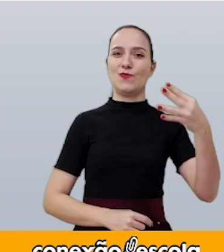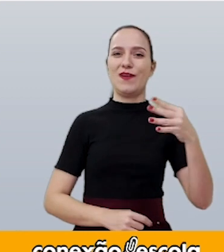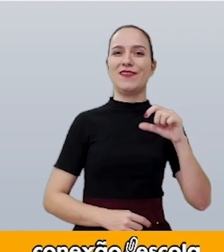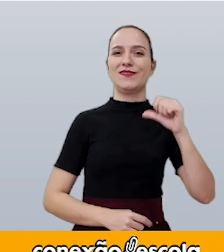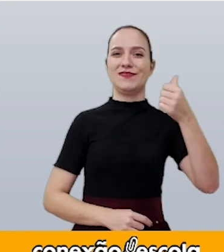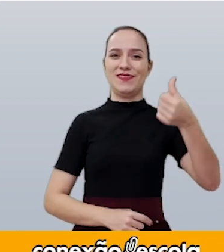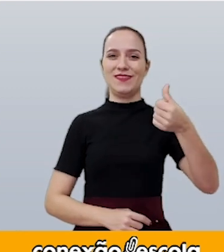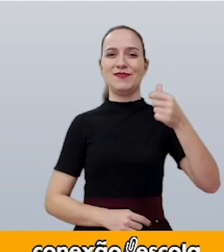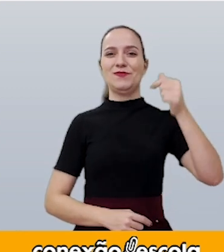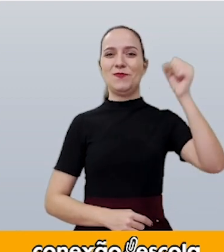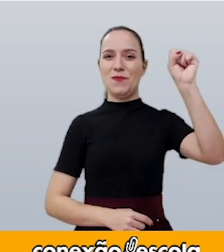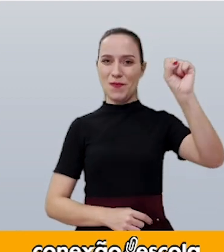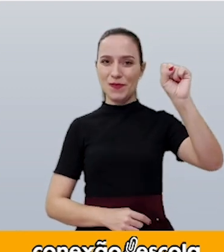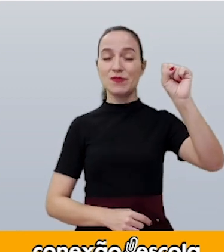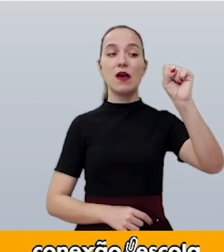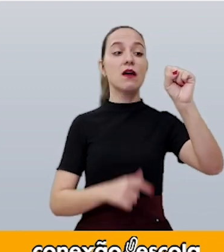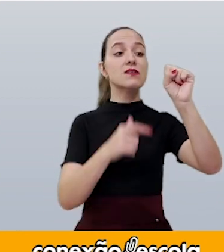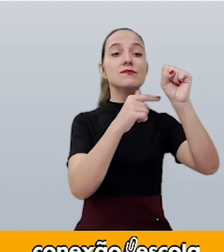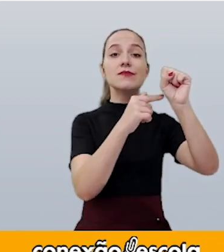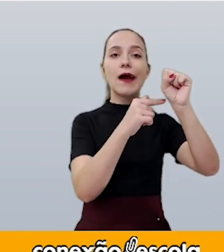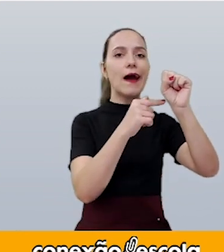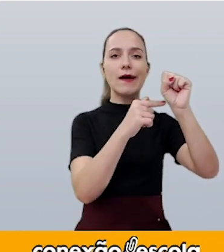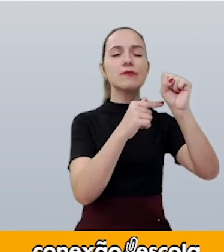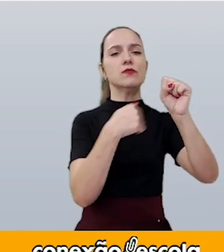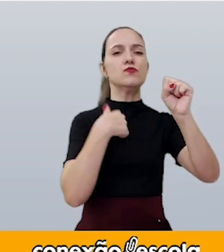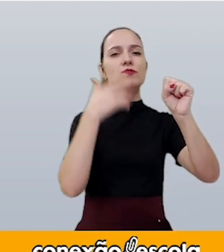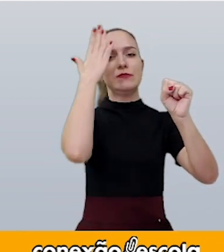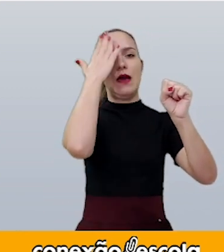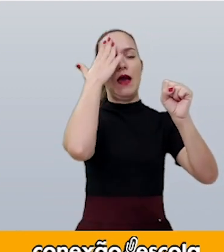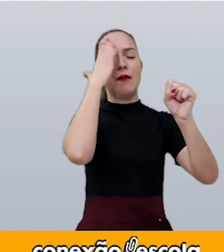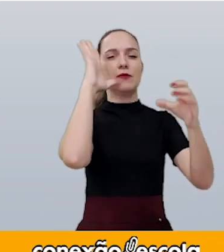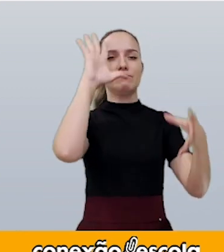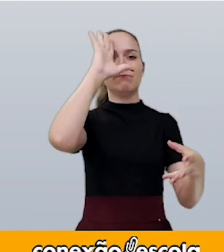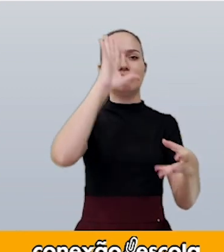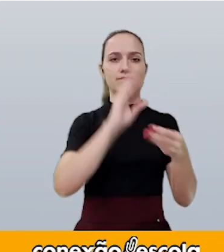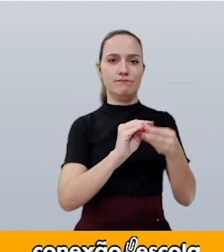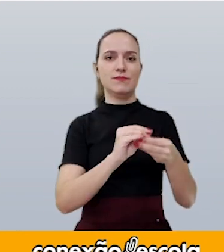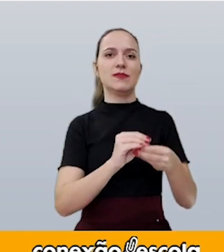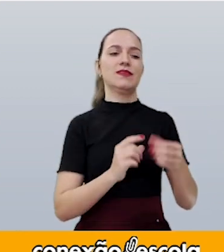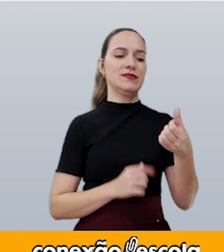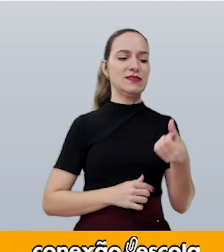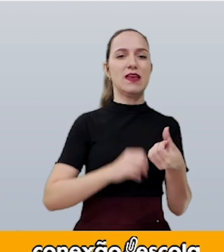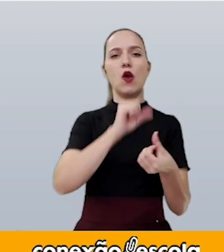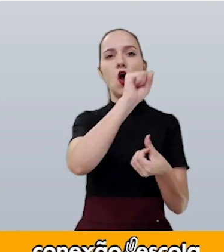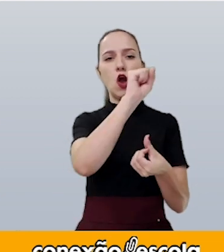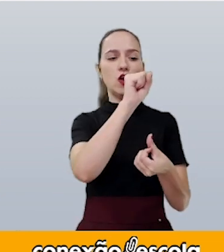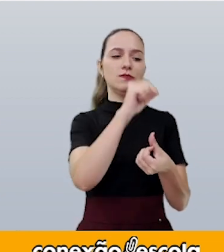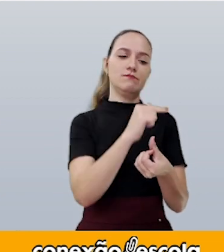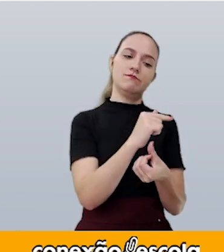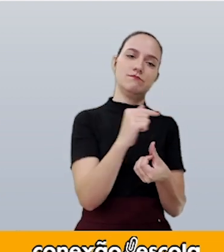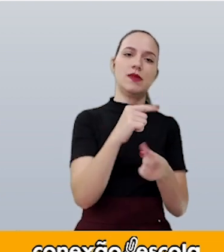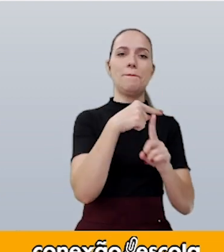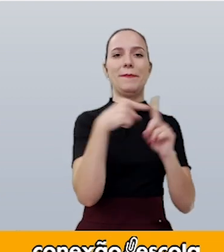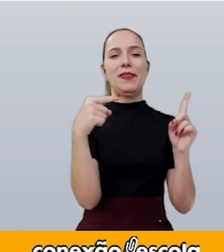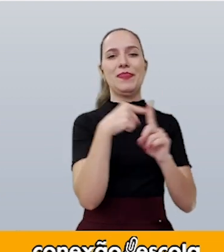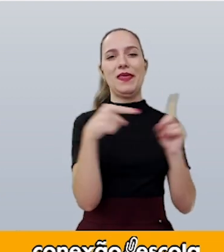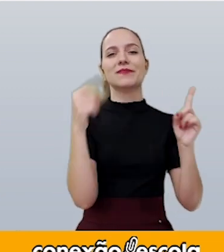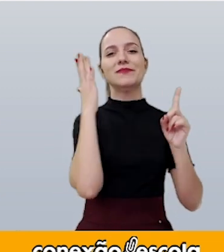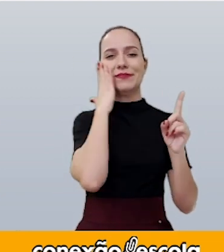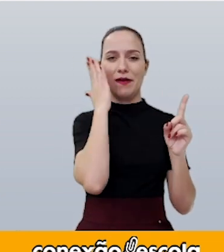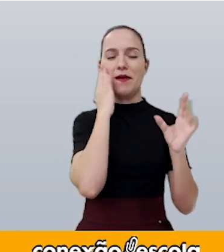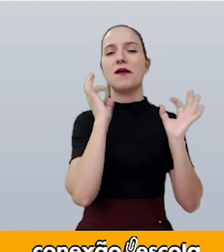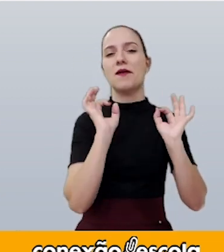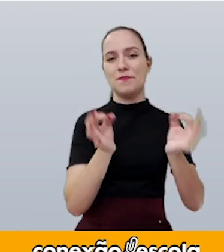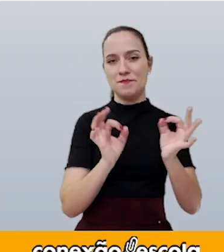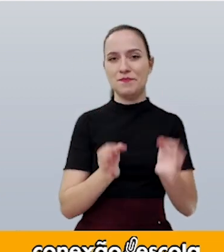pares de 2 em 2. Portanto, entre o 6 e o 8, na metade, eu